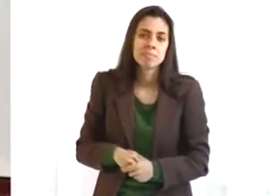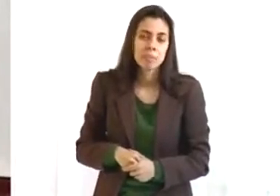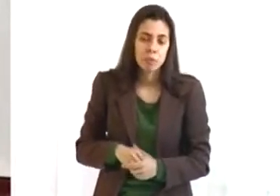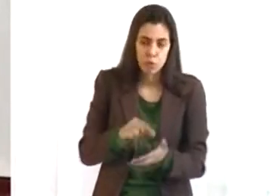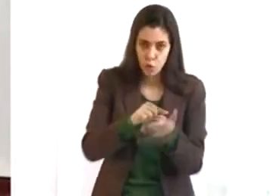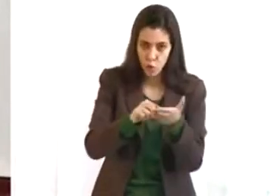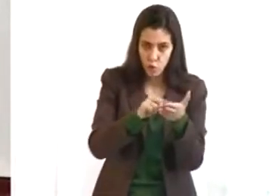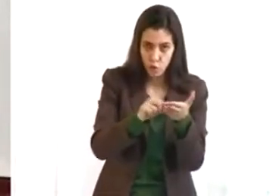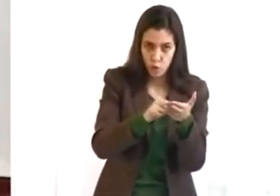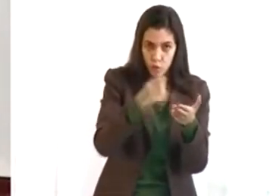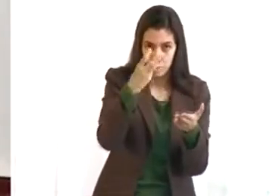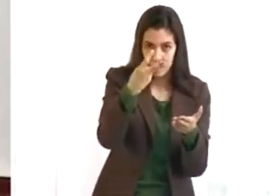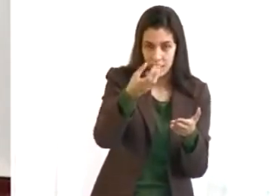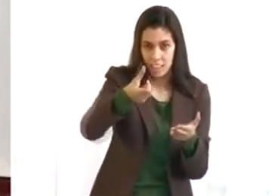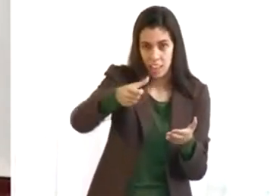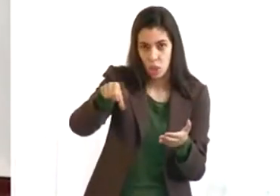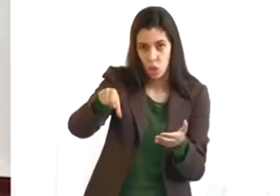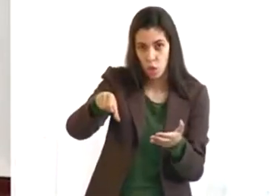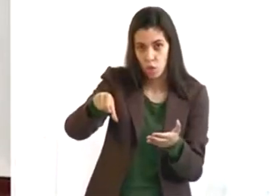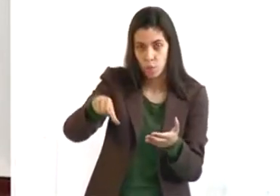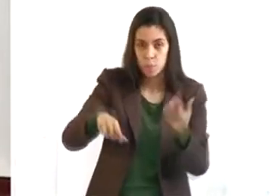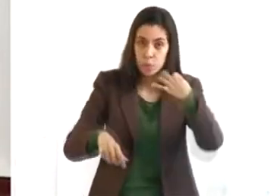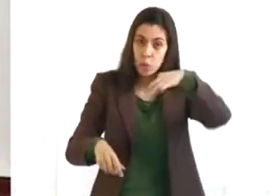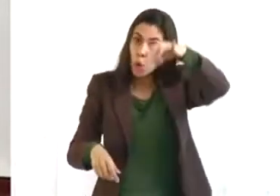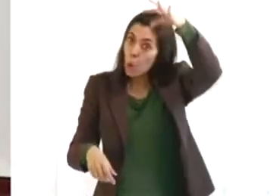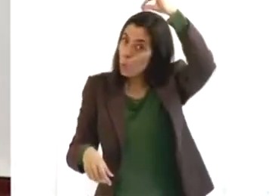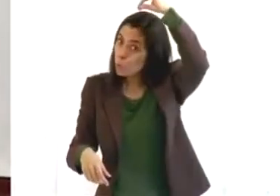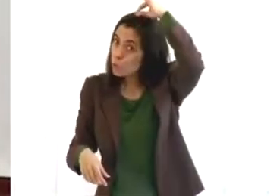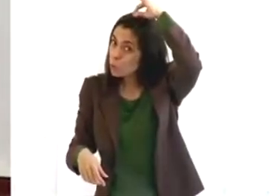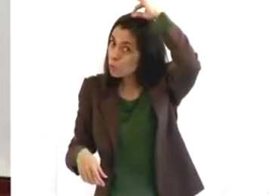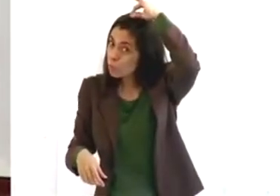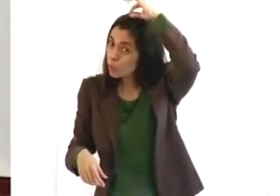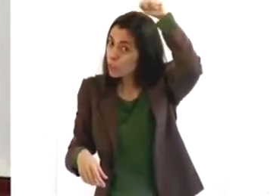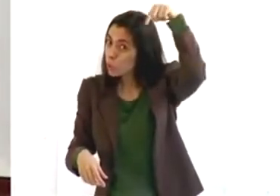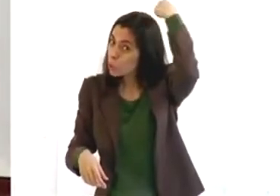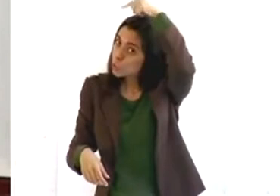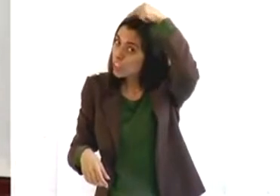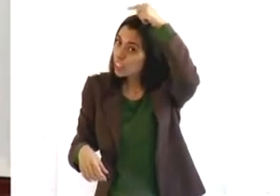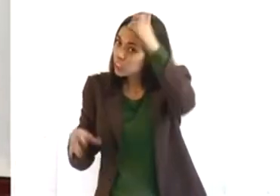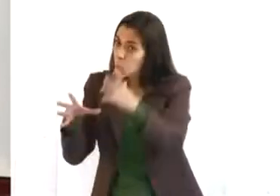o Espírito do Senhor arrebatou a Filipe, não o vendo mais o eunuco.